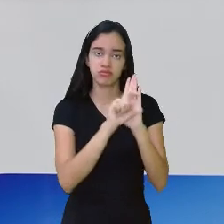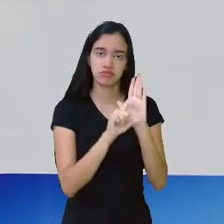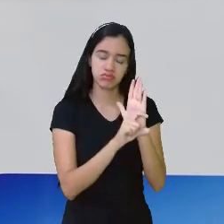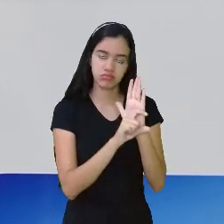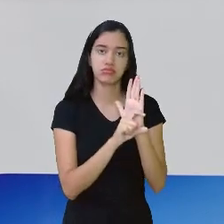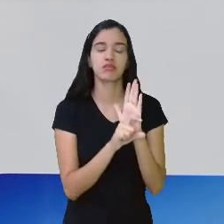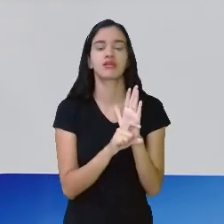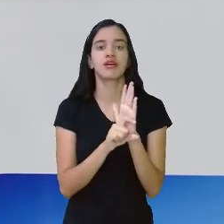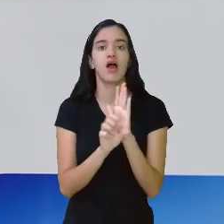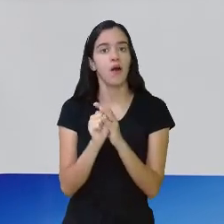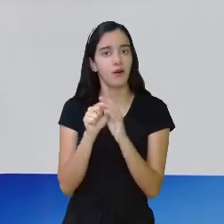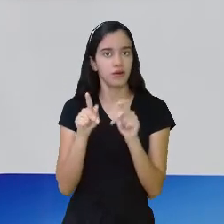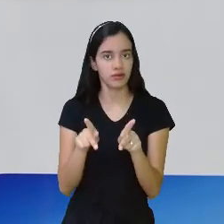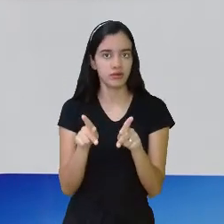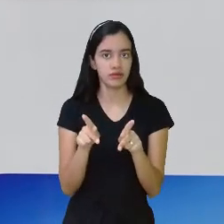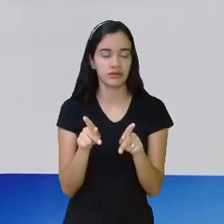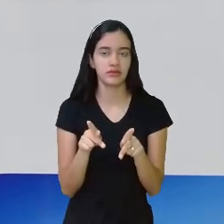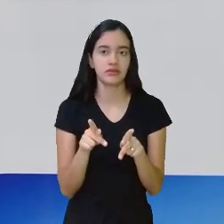de versos, tá?